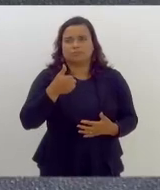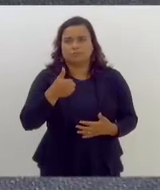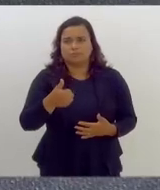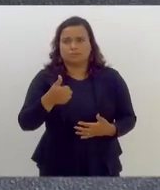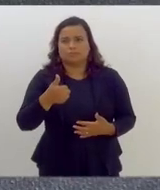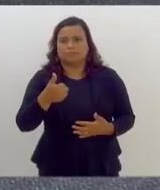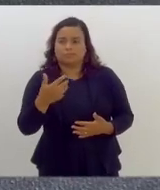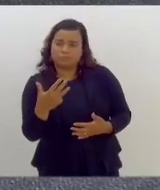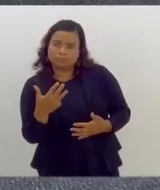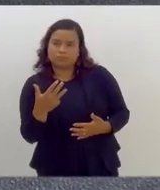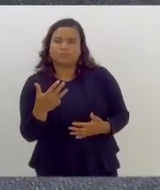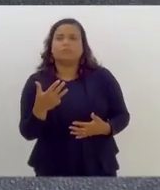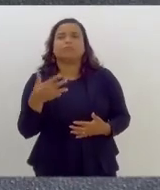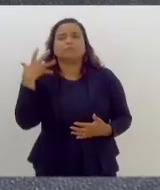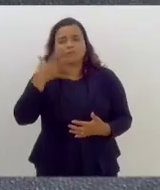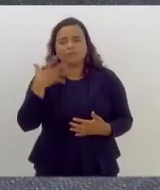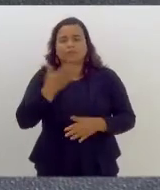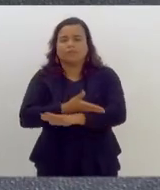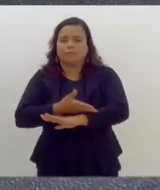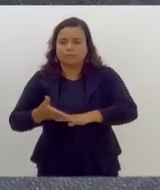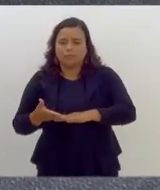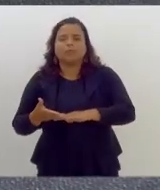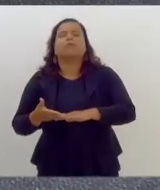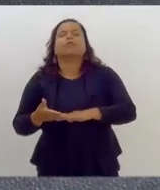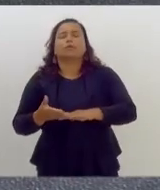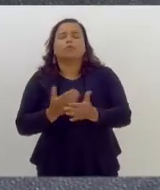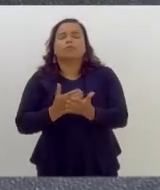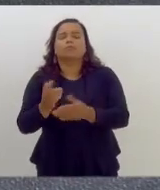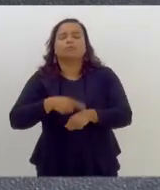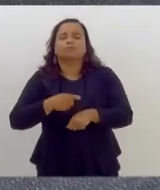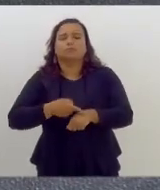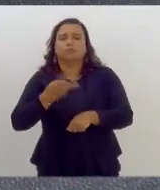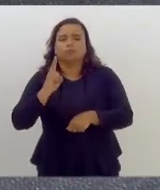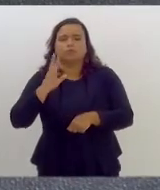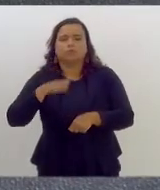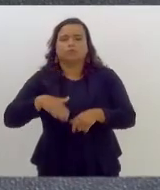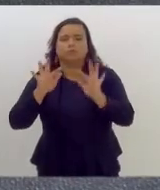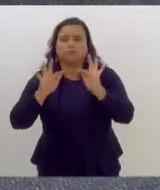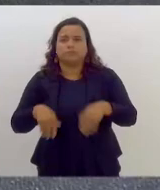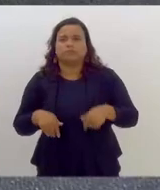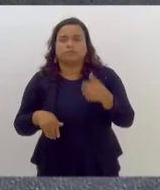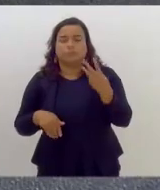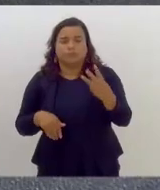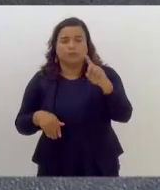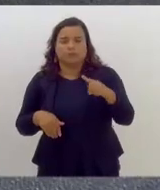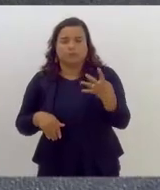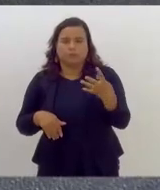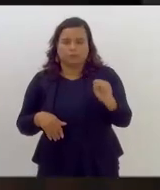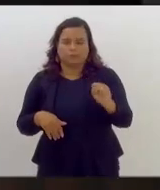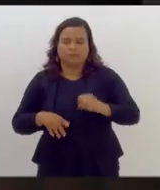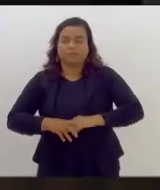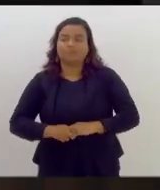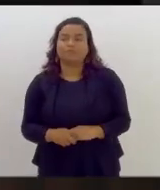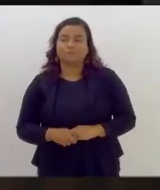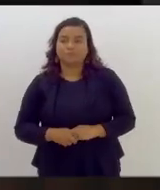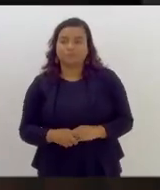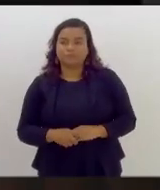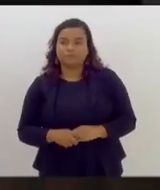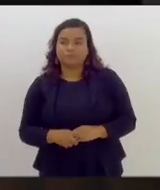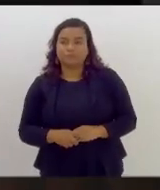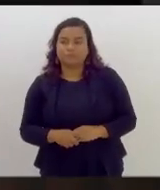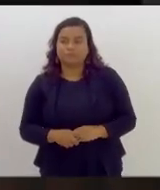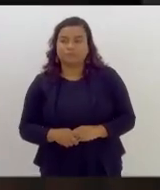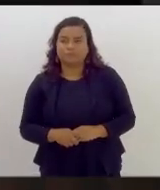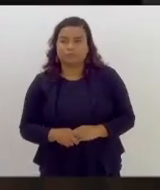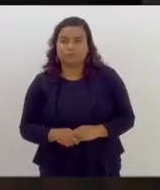113ª sessão ordinária, que iniciada às 14 horas, encerrou-se às 15 horas e 48 minutos.